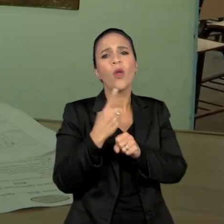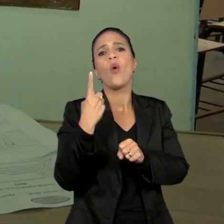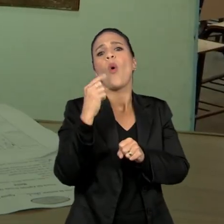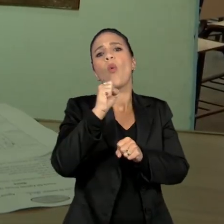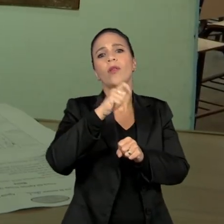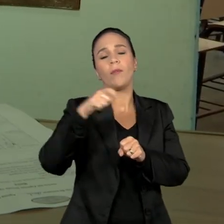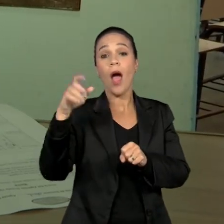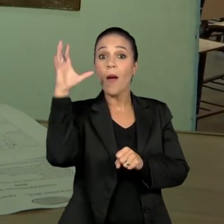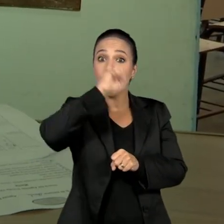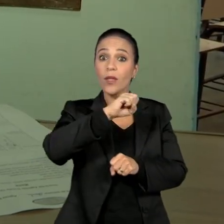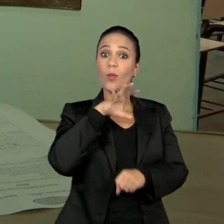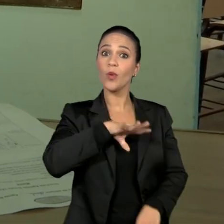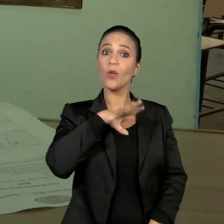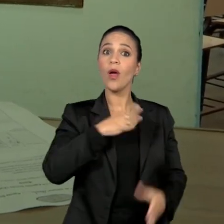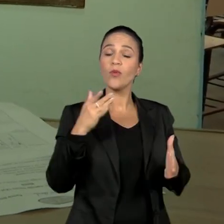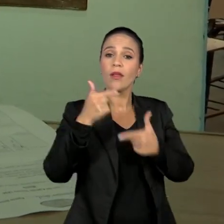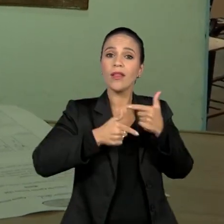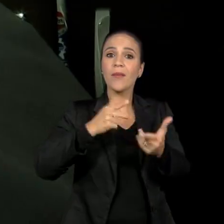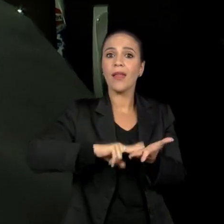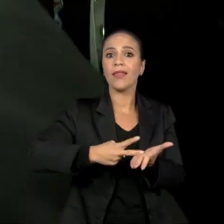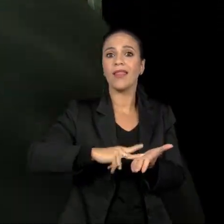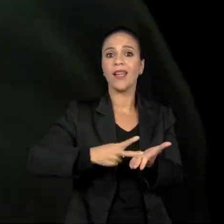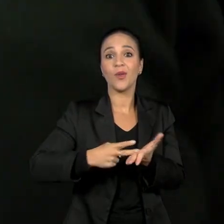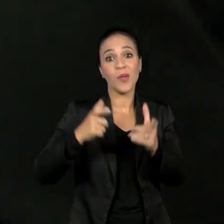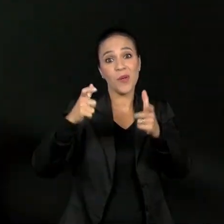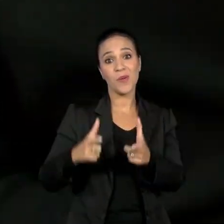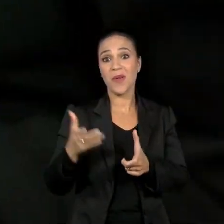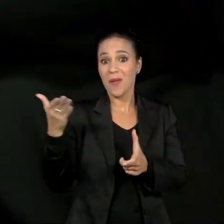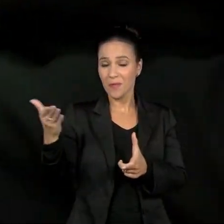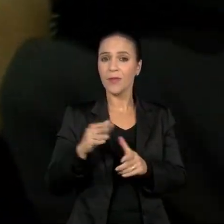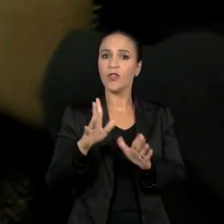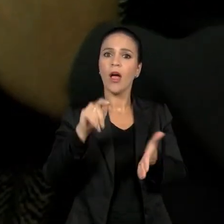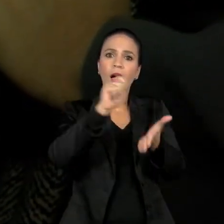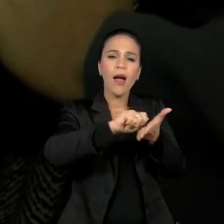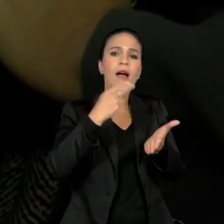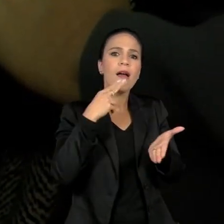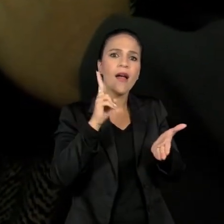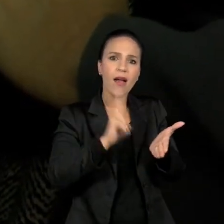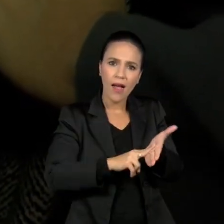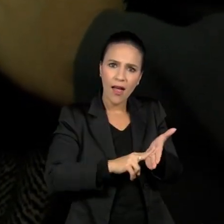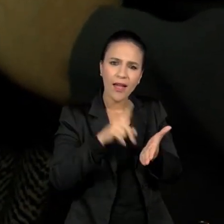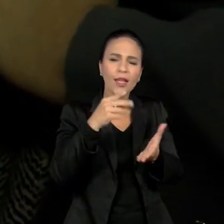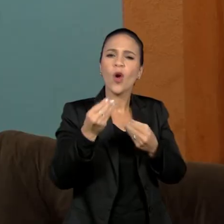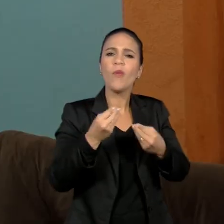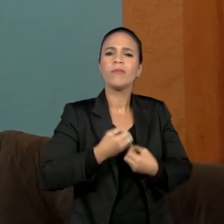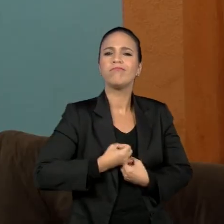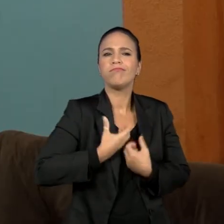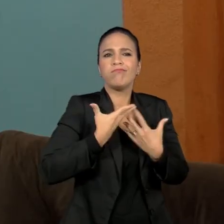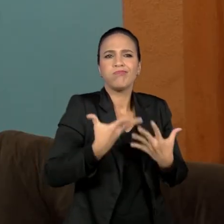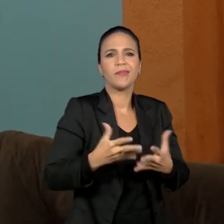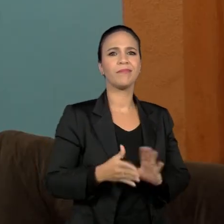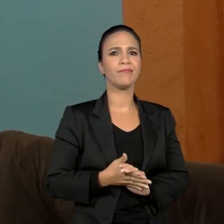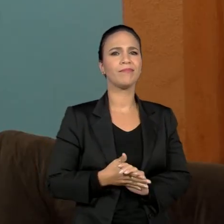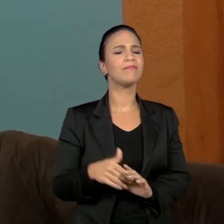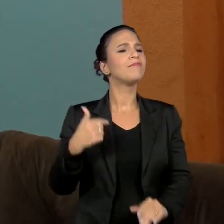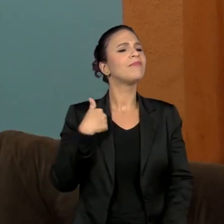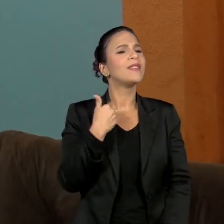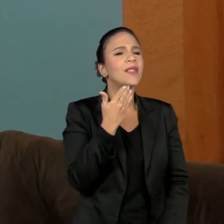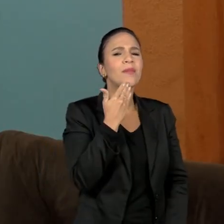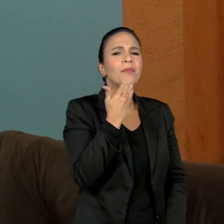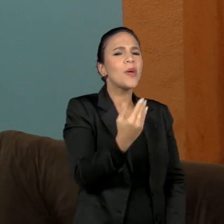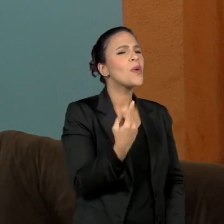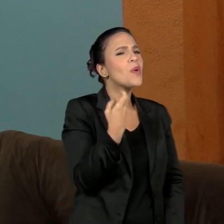Talibã. Ele agradece o acolhimento, diz que agora estão felizes aqui. Sábera